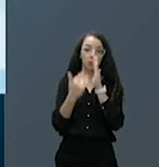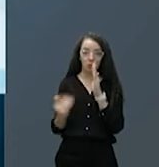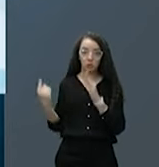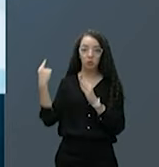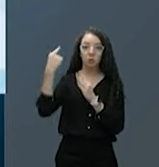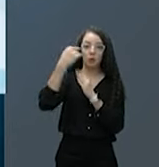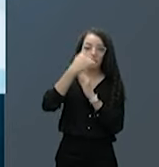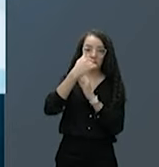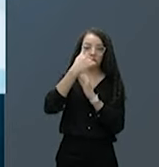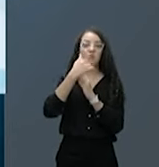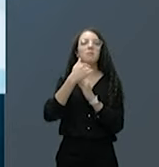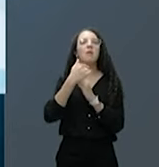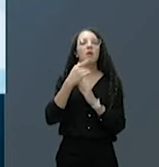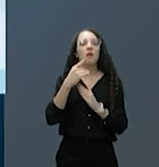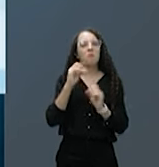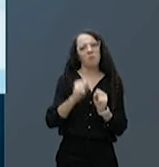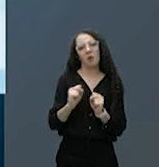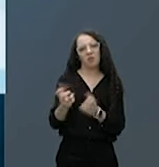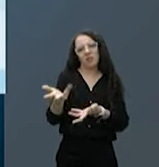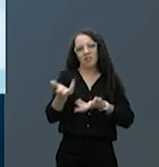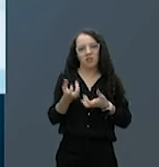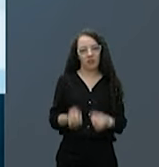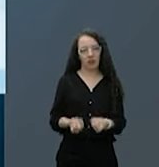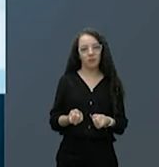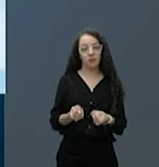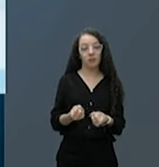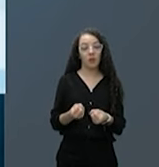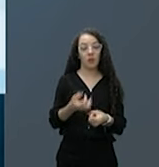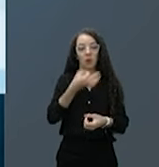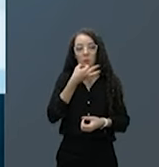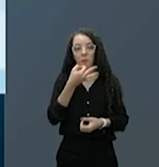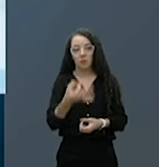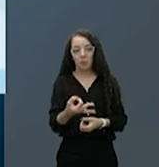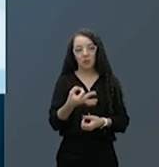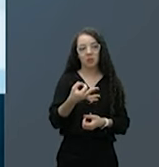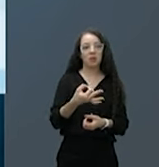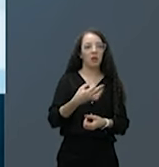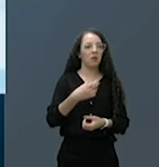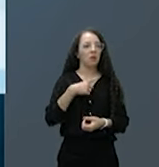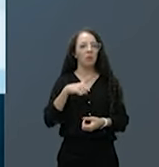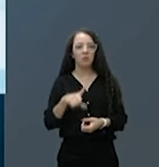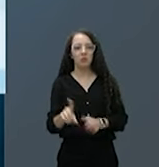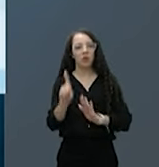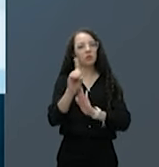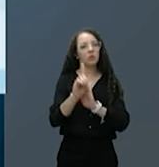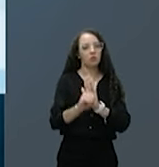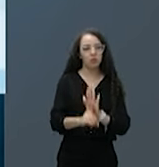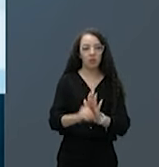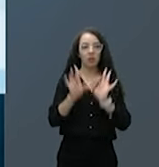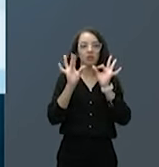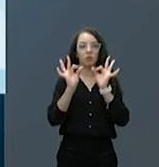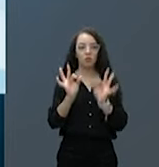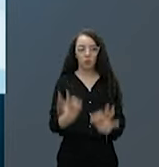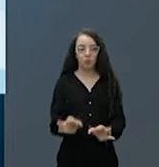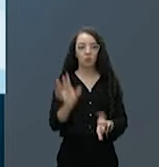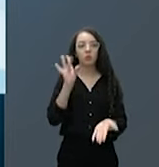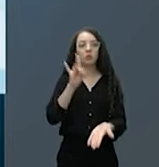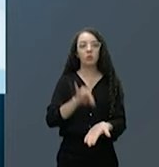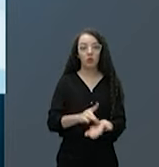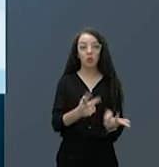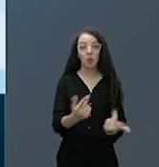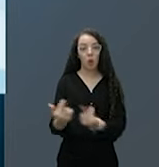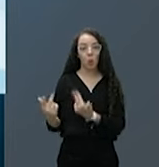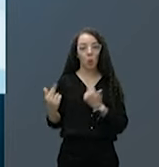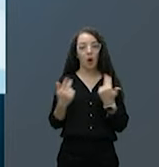A ampla liberdade de informação, opinião e crítica não é um direito absoluto. adulto, conforme já decidiu os tribunais superiores, e